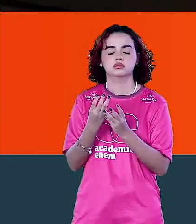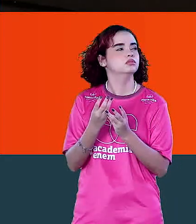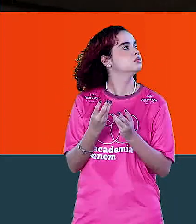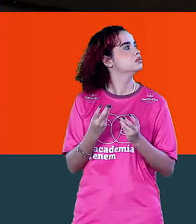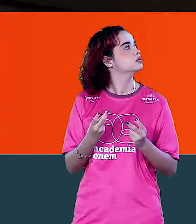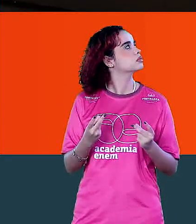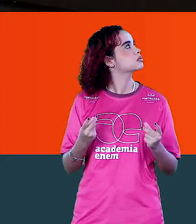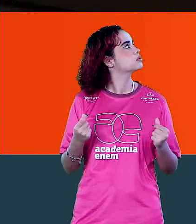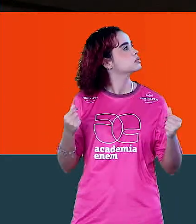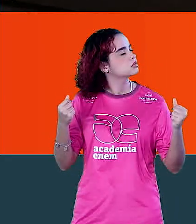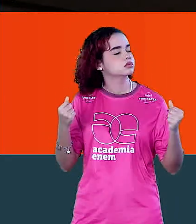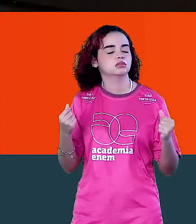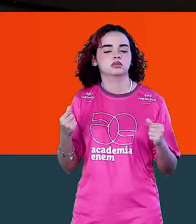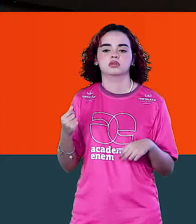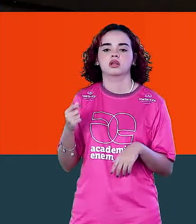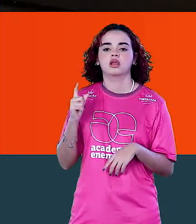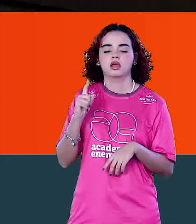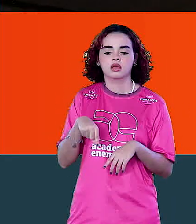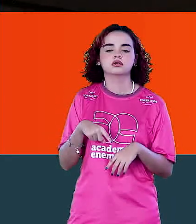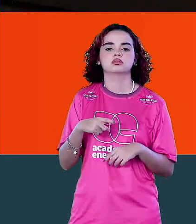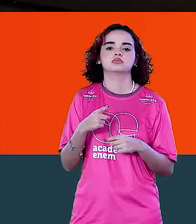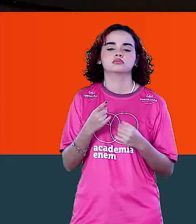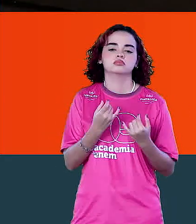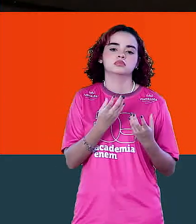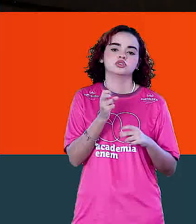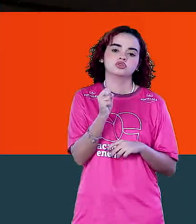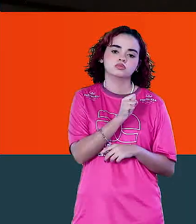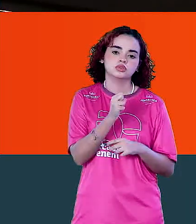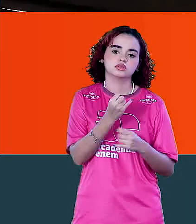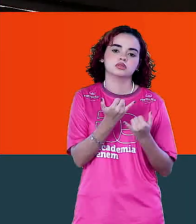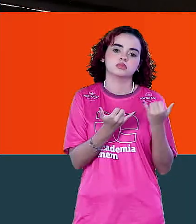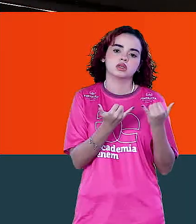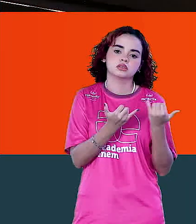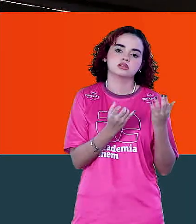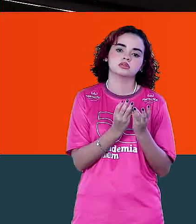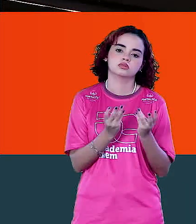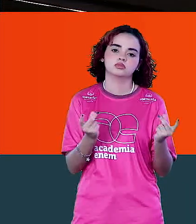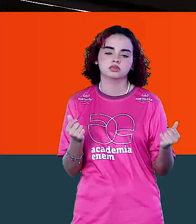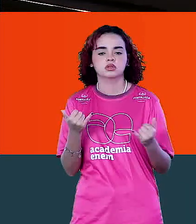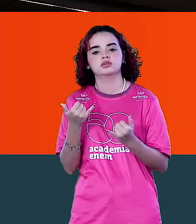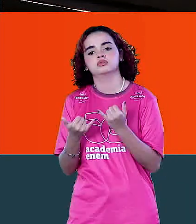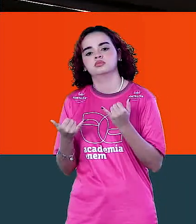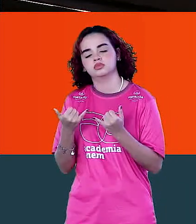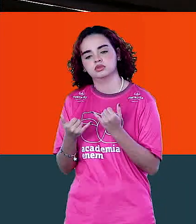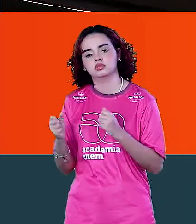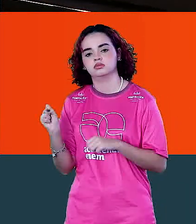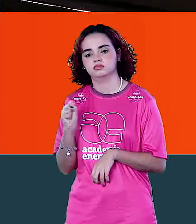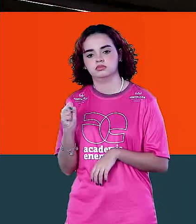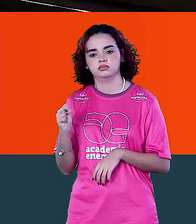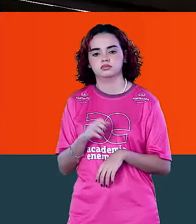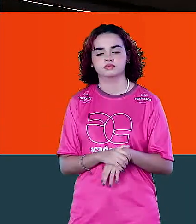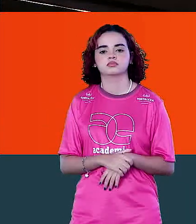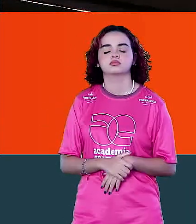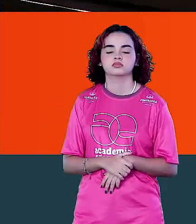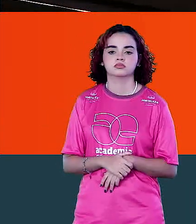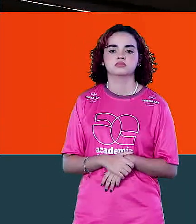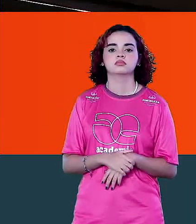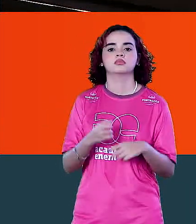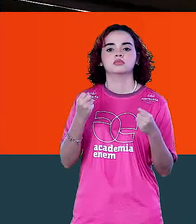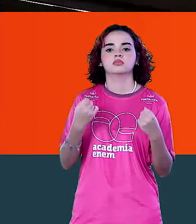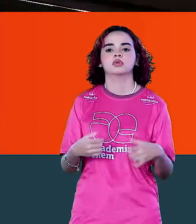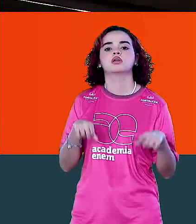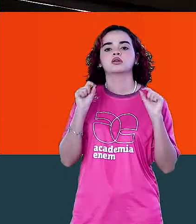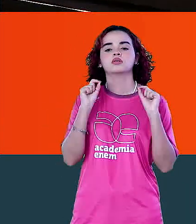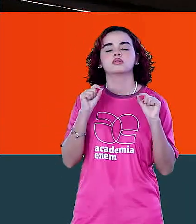que semelhante dissolve semelhante. A gente falou isso no início da aula, né? Isso explica, por exemplo, o açúcar